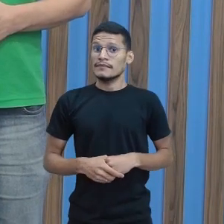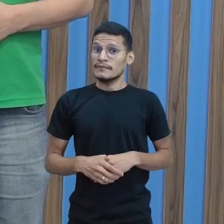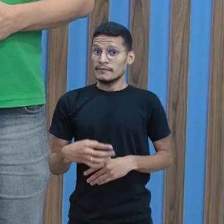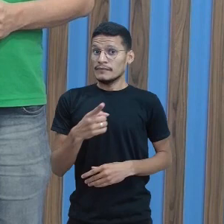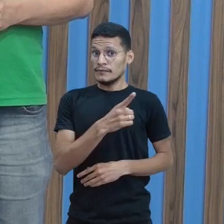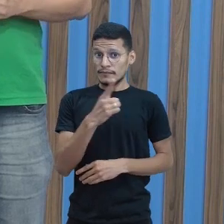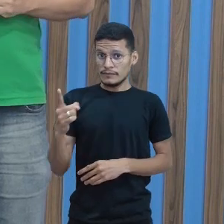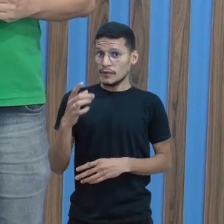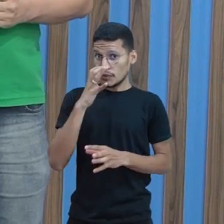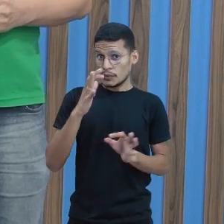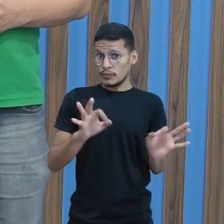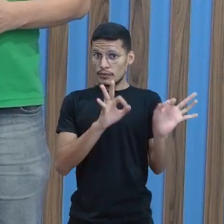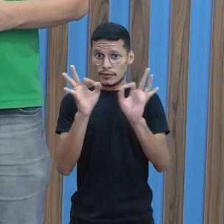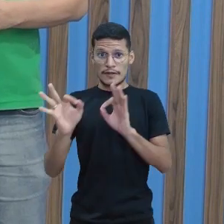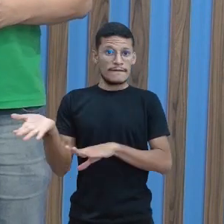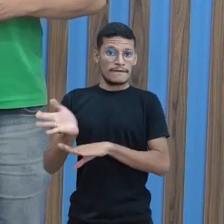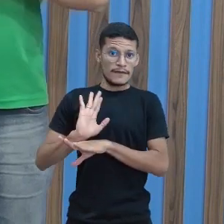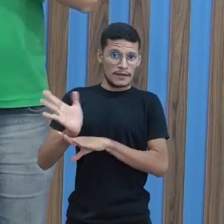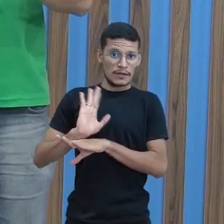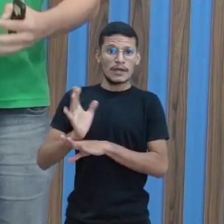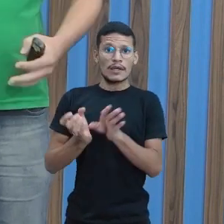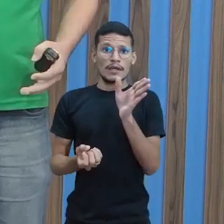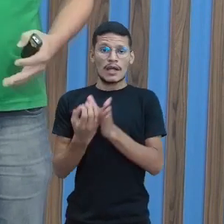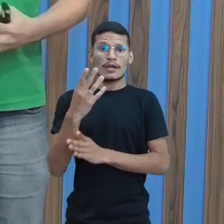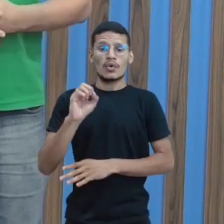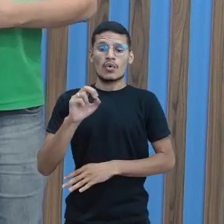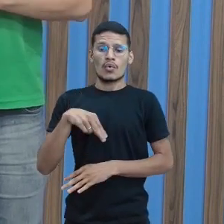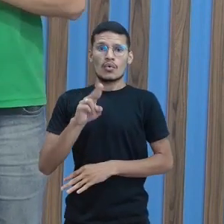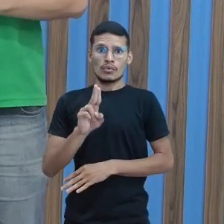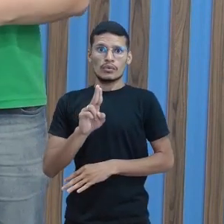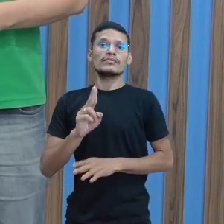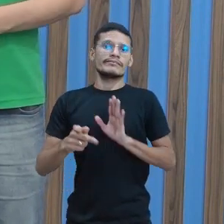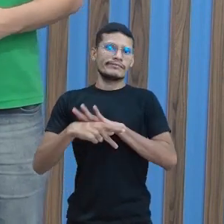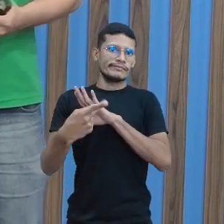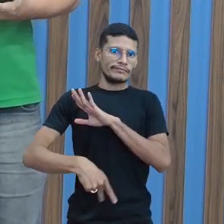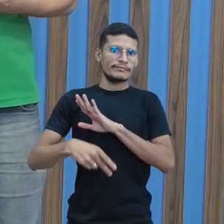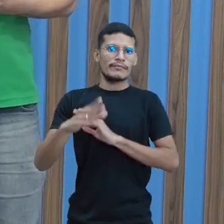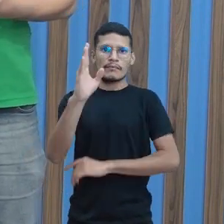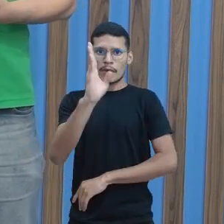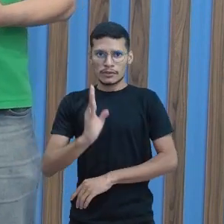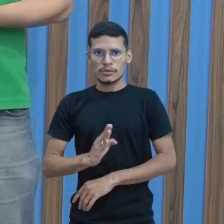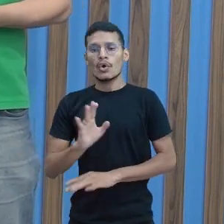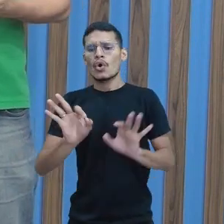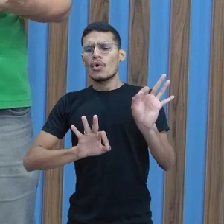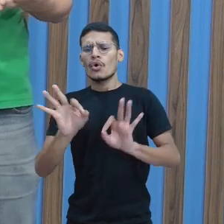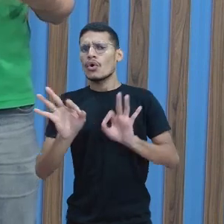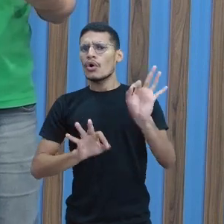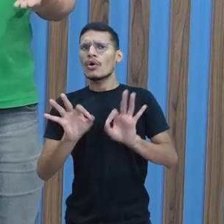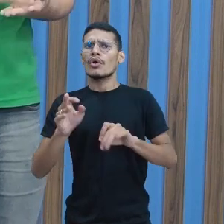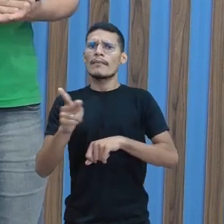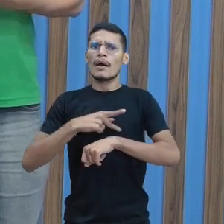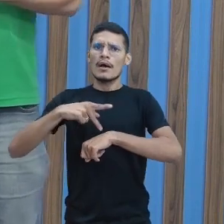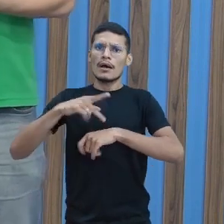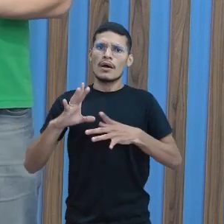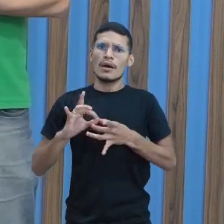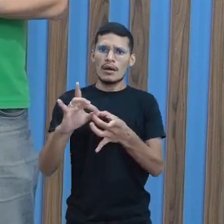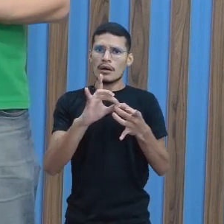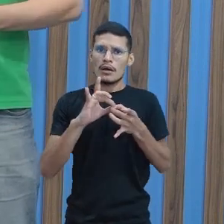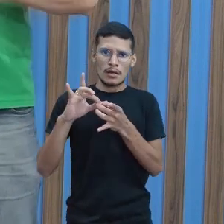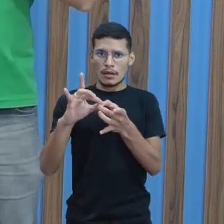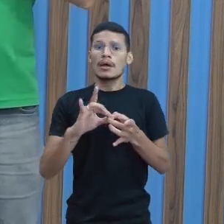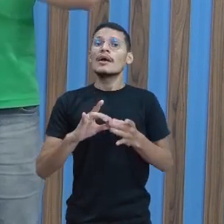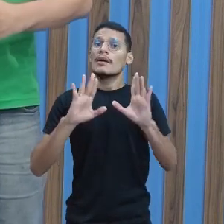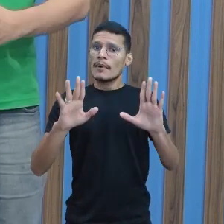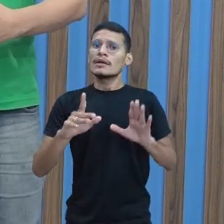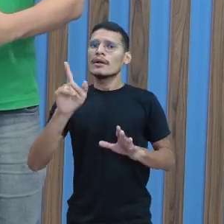Então, vocês puderam acompanhar um vídeo, né, produzido pela ONU, aqui no Brasil, a Organização das Nações Unidas, cujo título é a ONU e a questão da